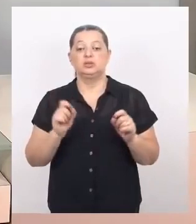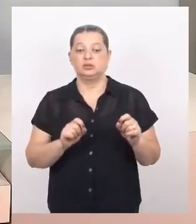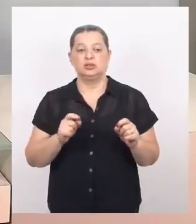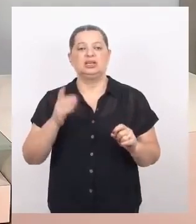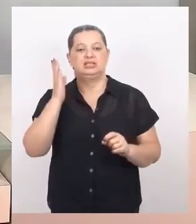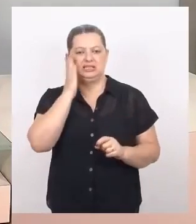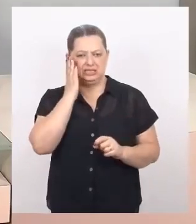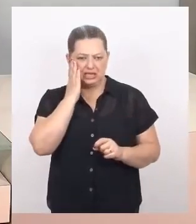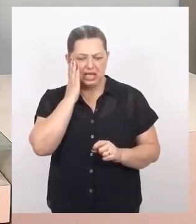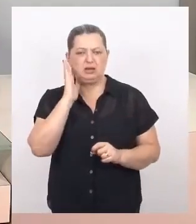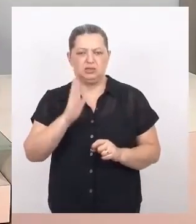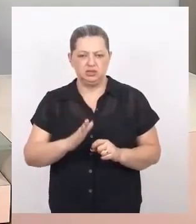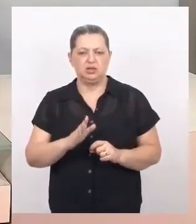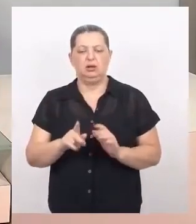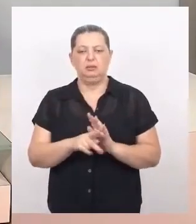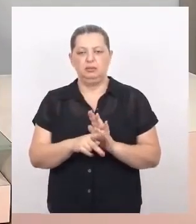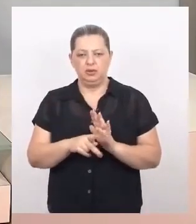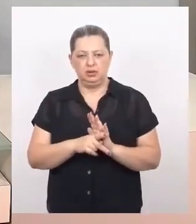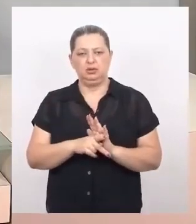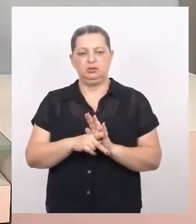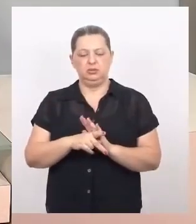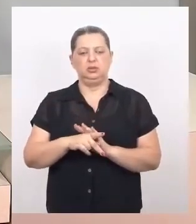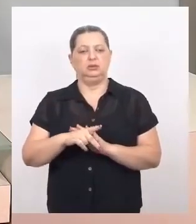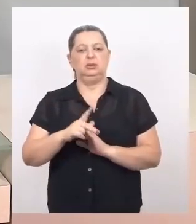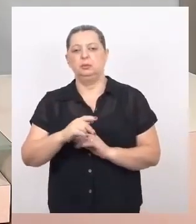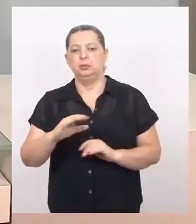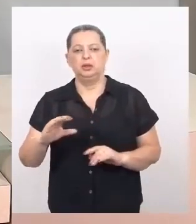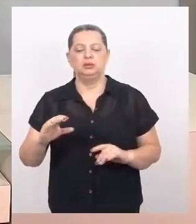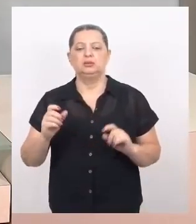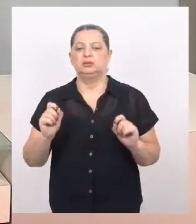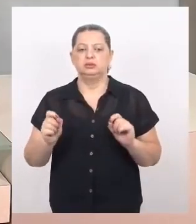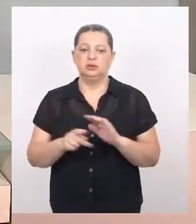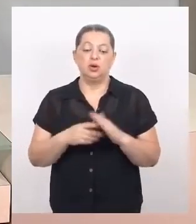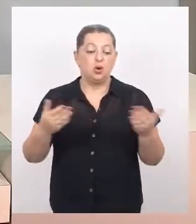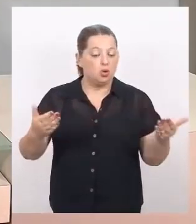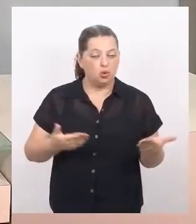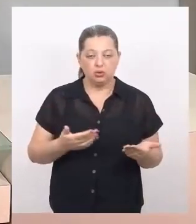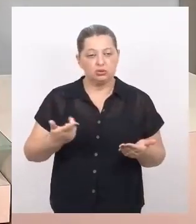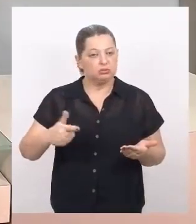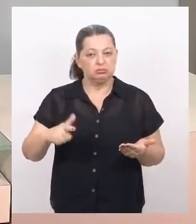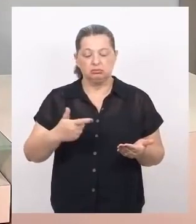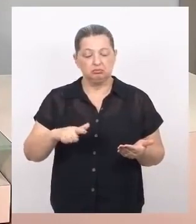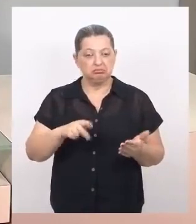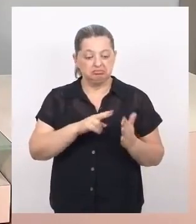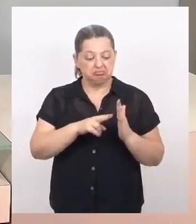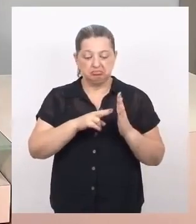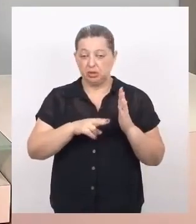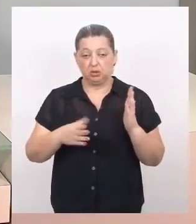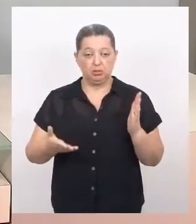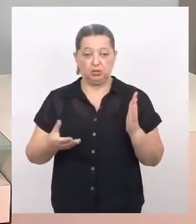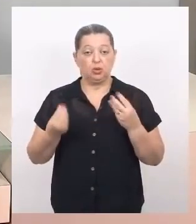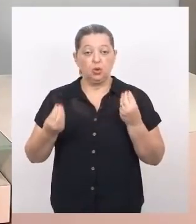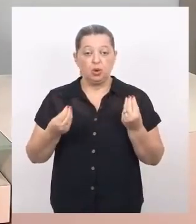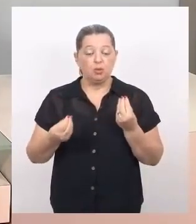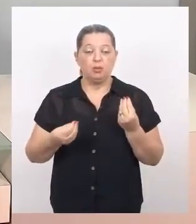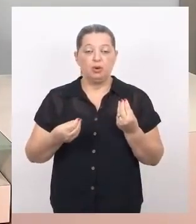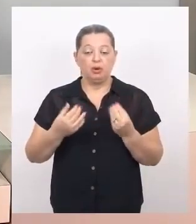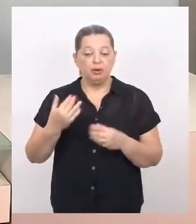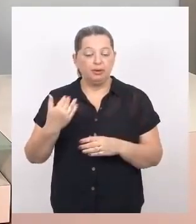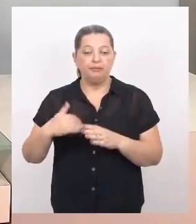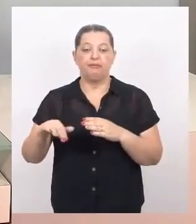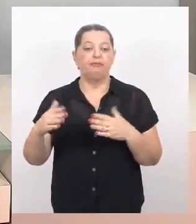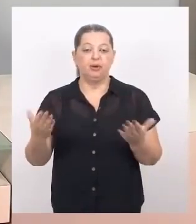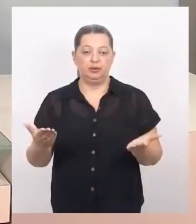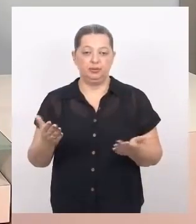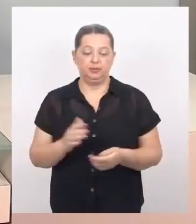que a Thaís vai ser PC ano que vem na minha escola, mas hoje, esse ano, eu não tenho módulo de PC, então eu não posso designá-la agora.